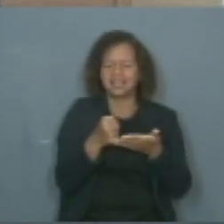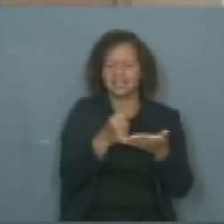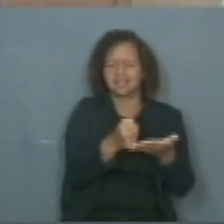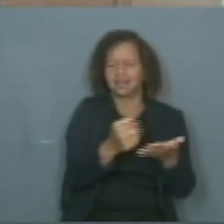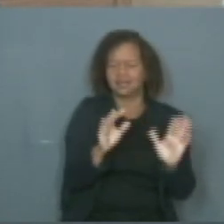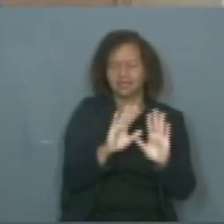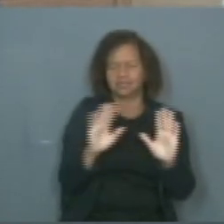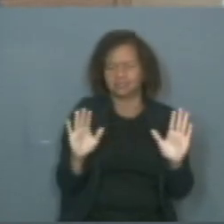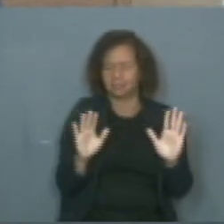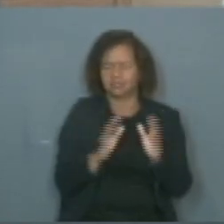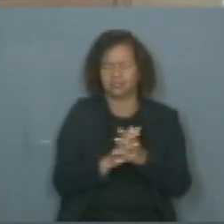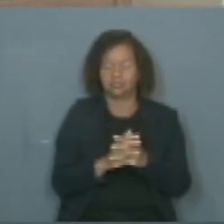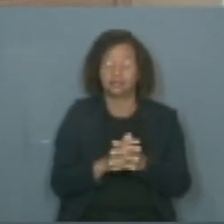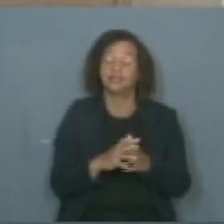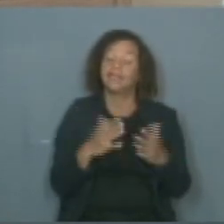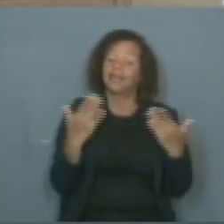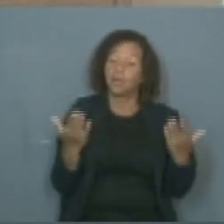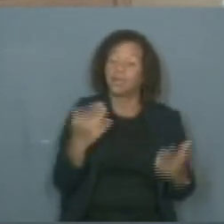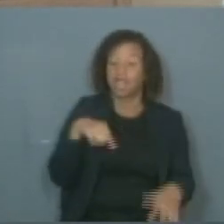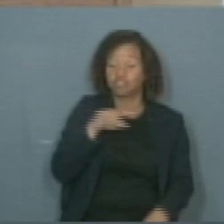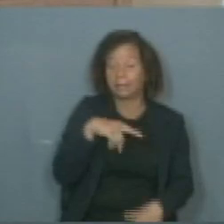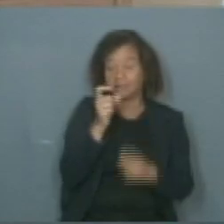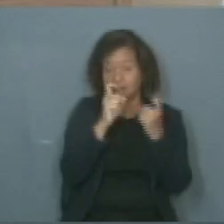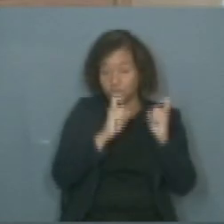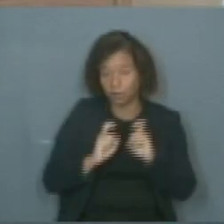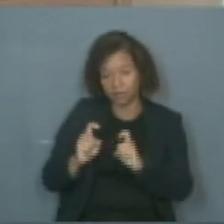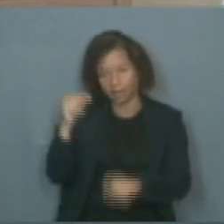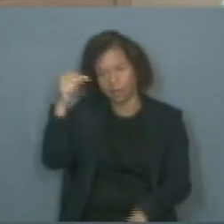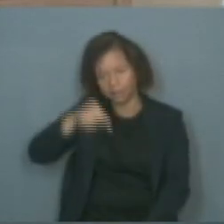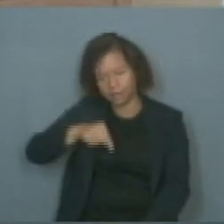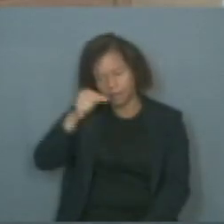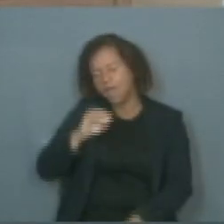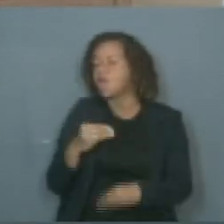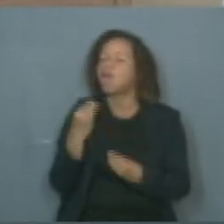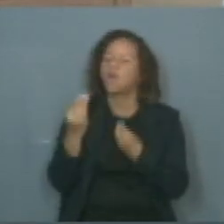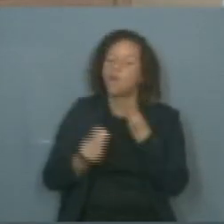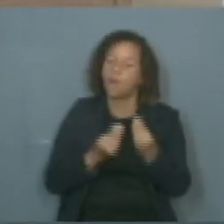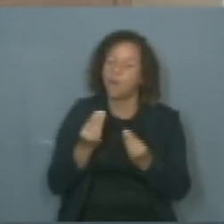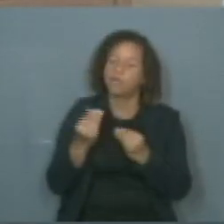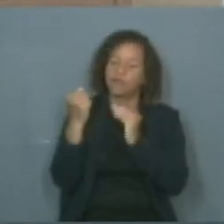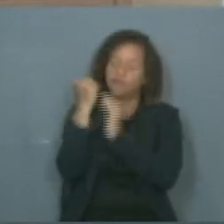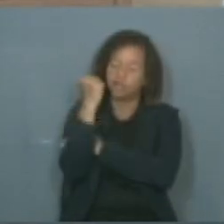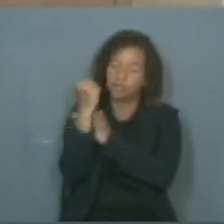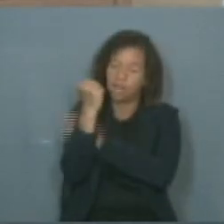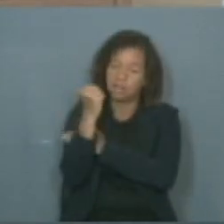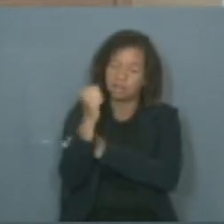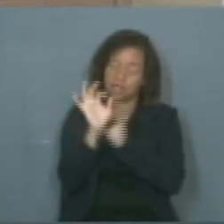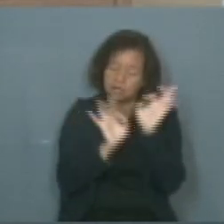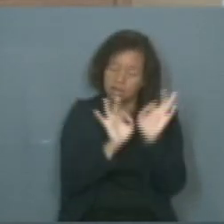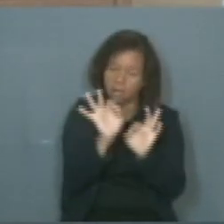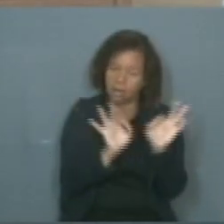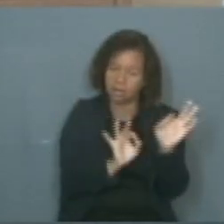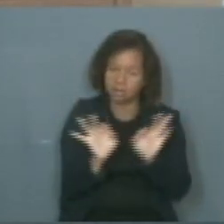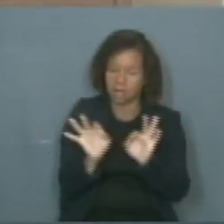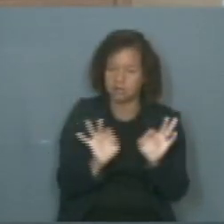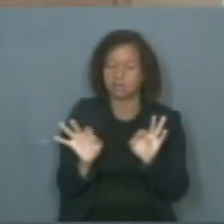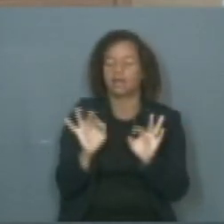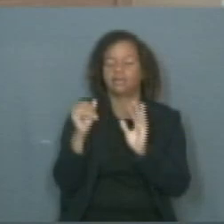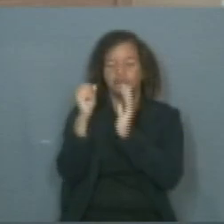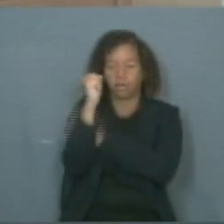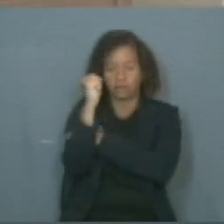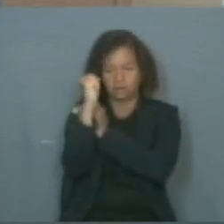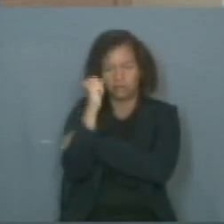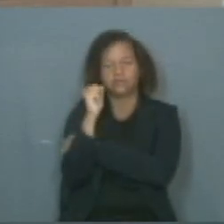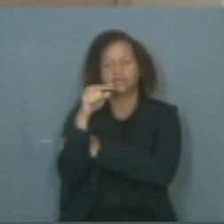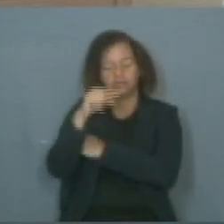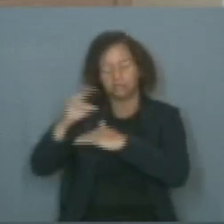assistencialismo, entendeu? Então, assim, o que a gente tem que discutir aqui é como a gente fortalecer essas organizações e fortalecer